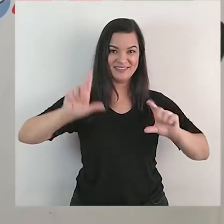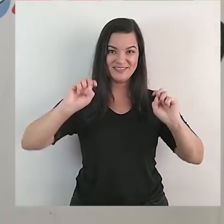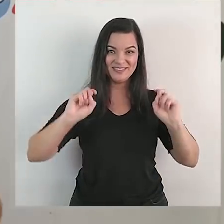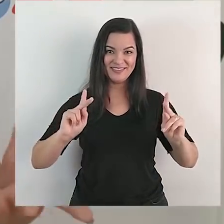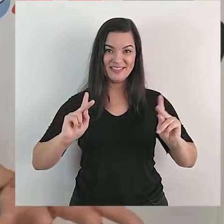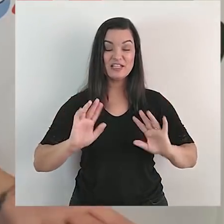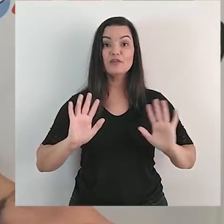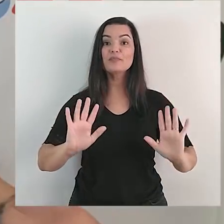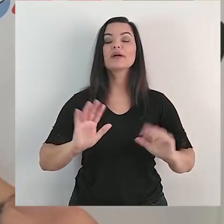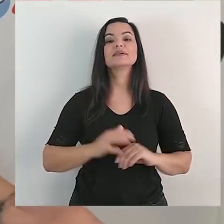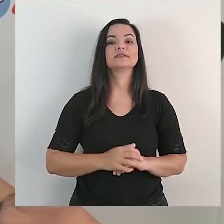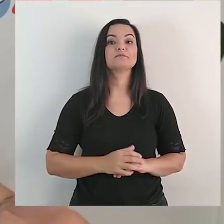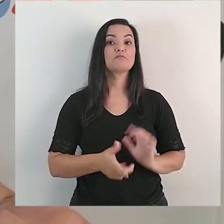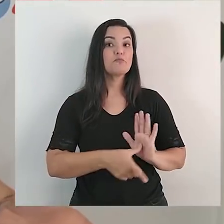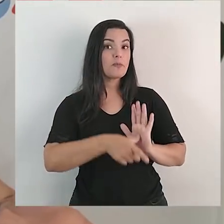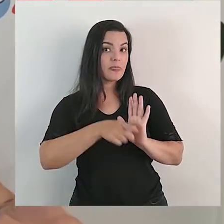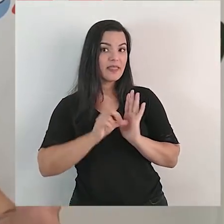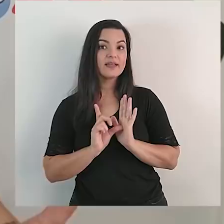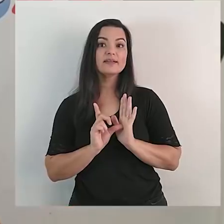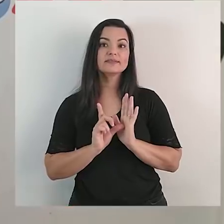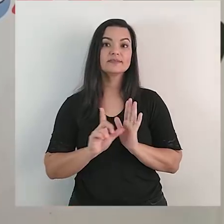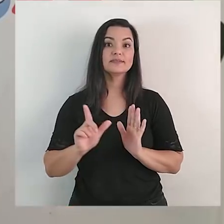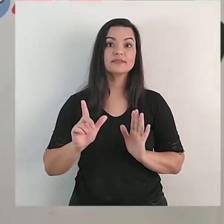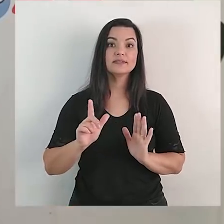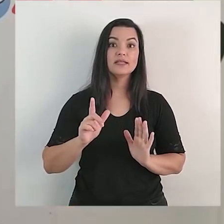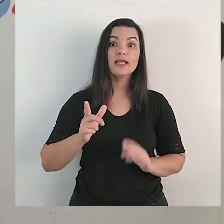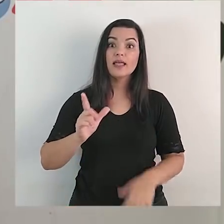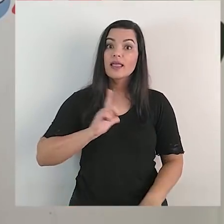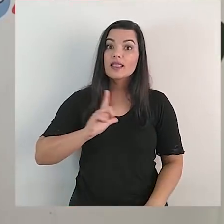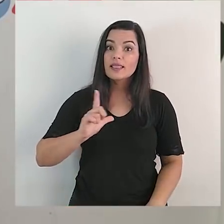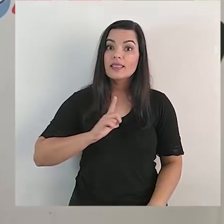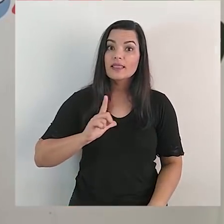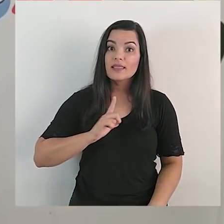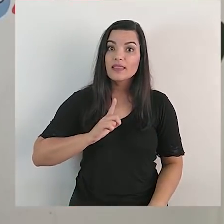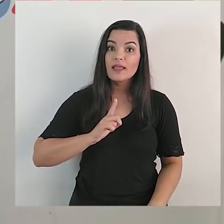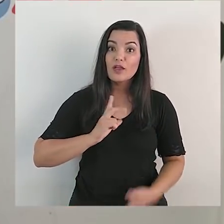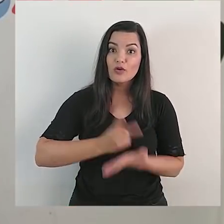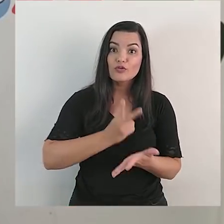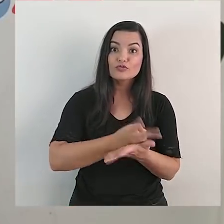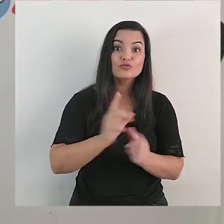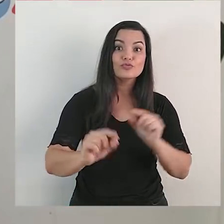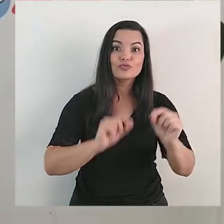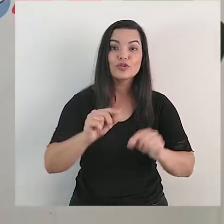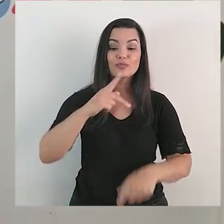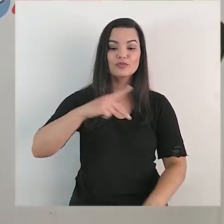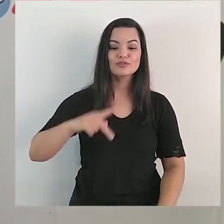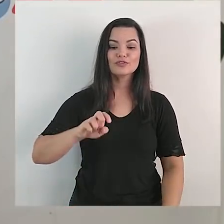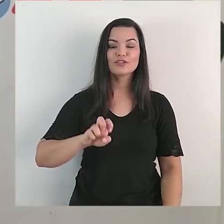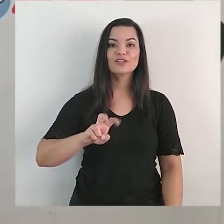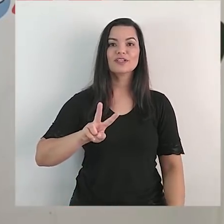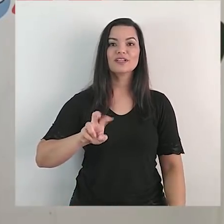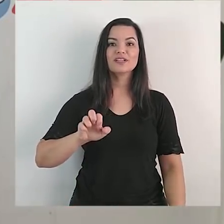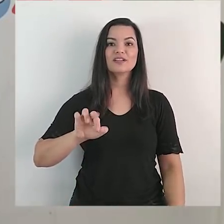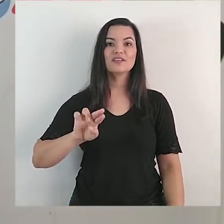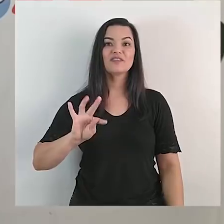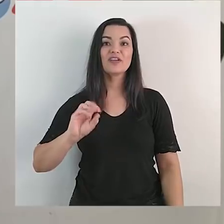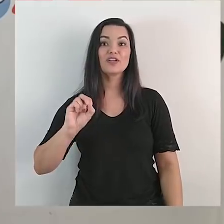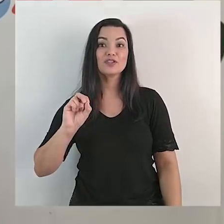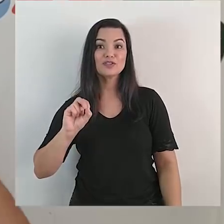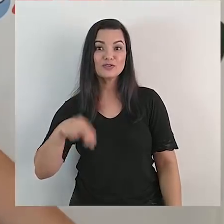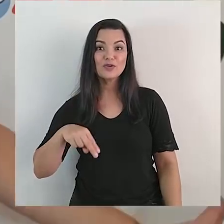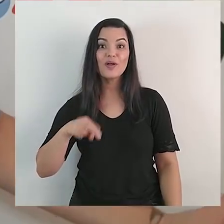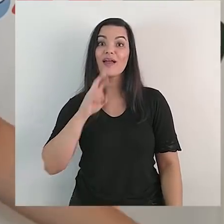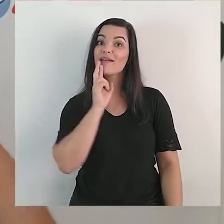bom? Só que antes, temos ainda as contribuições do Everton hoje e na